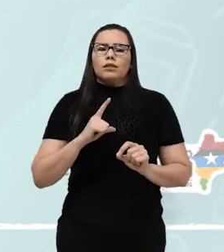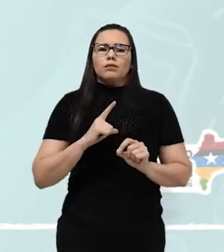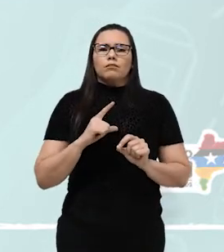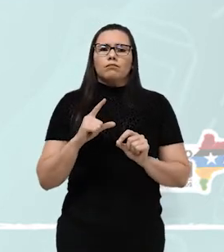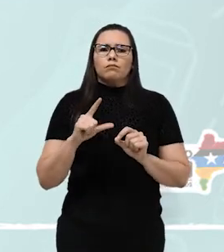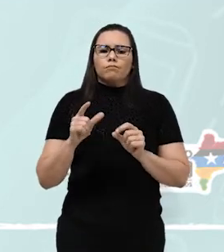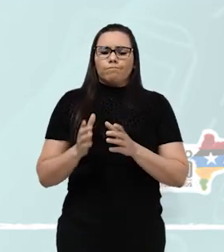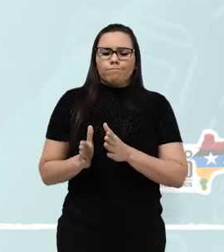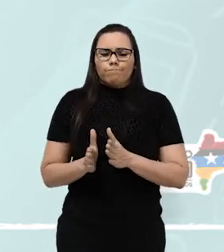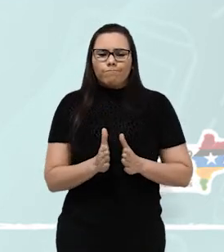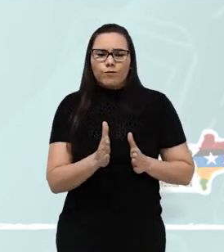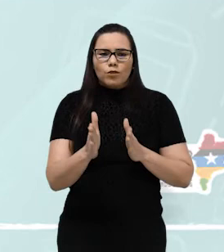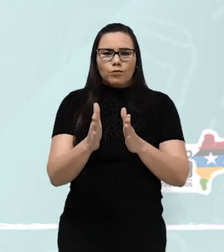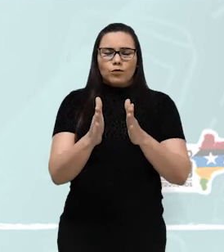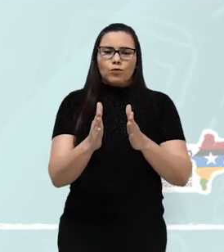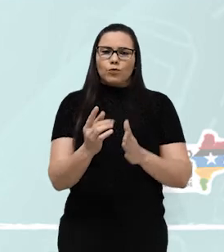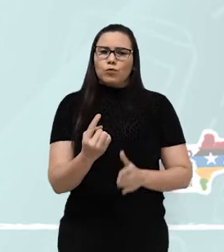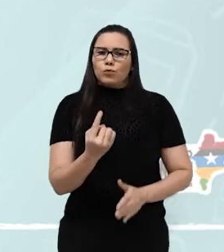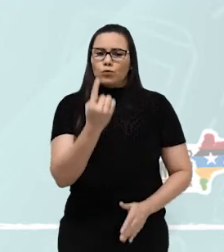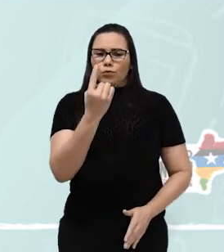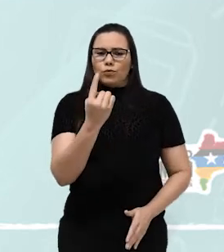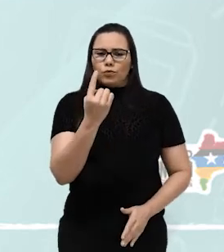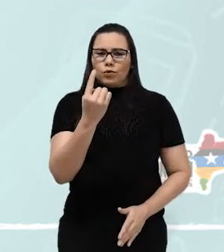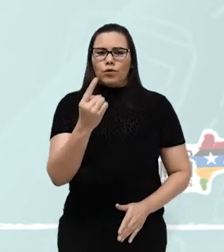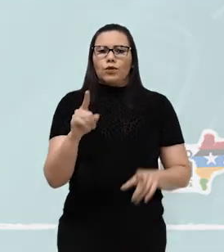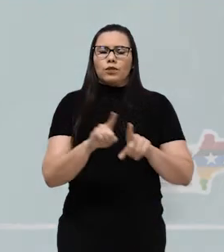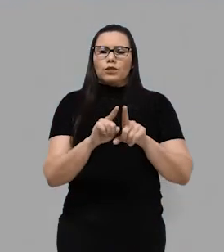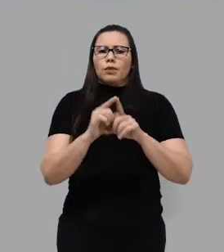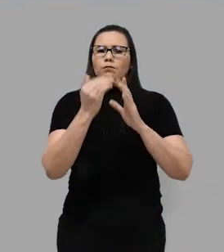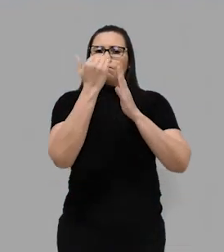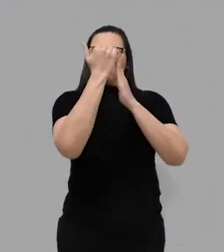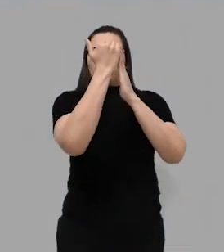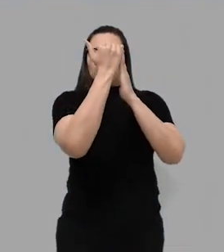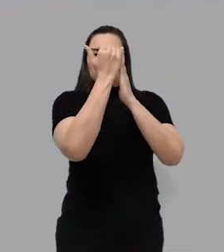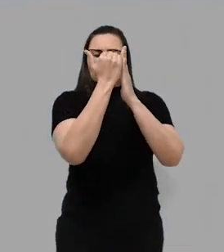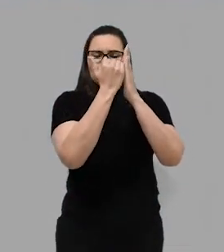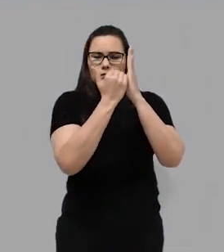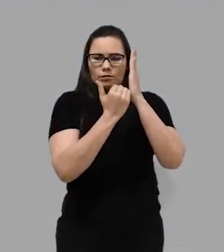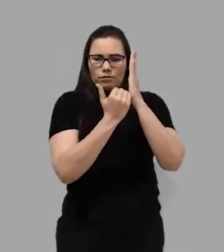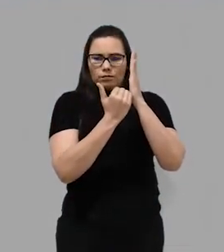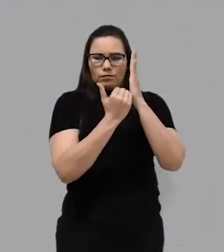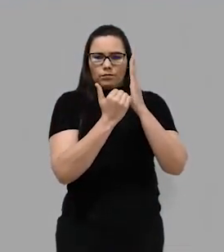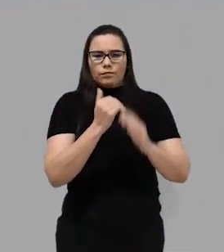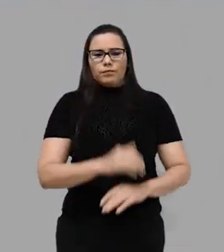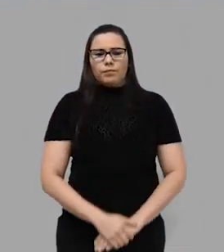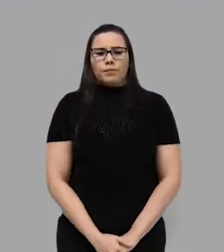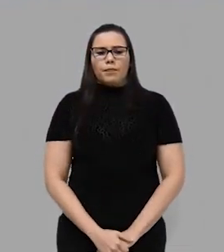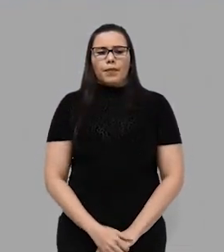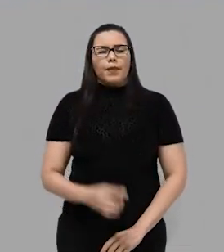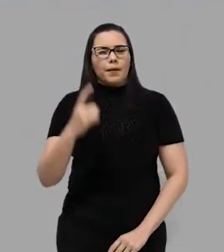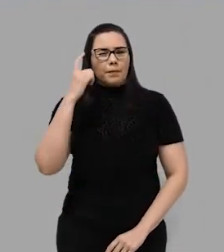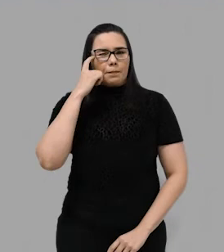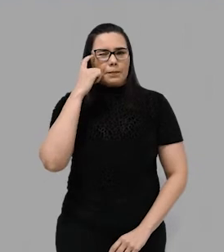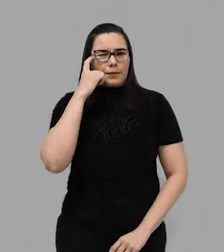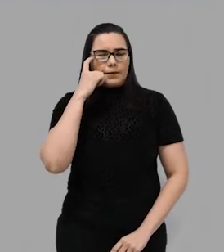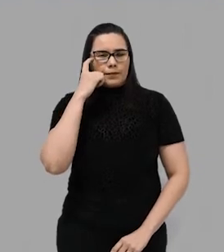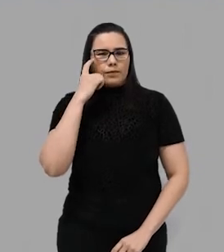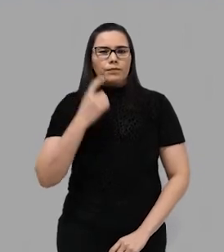e decrescente. Resumindo o que eu acabei de ler aqui, pessoal, imagine essa